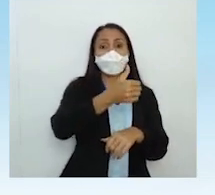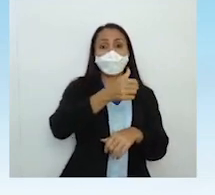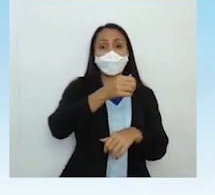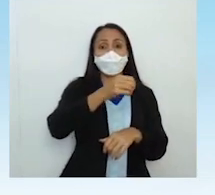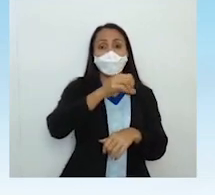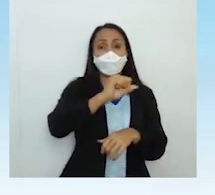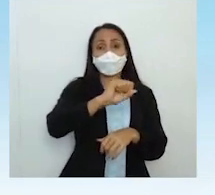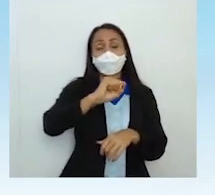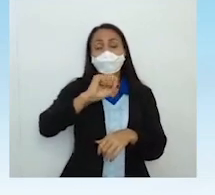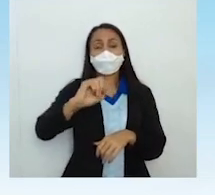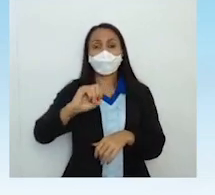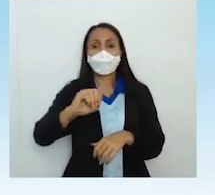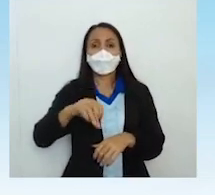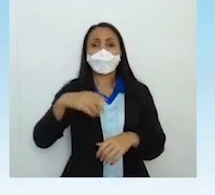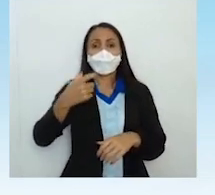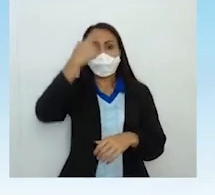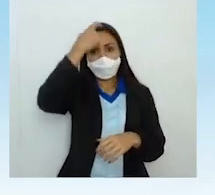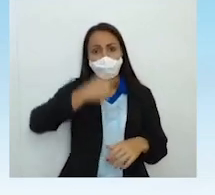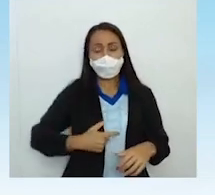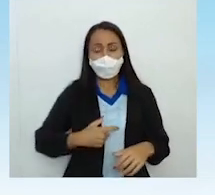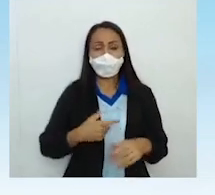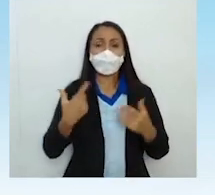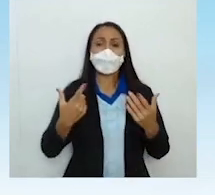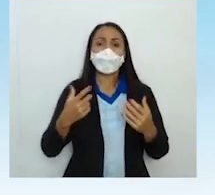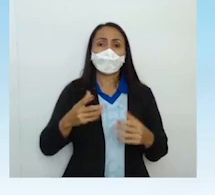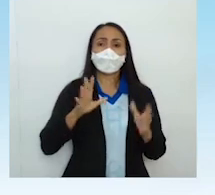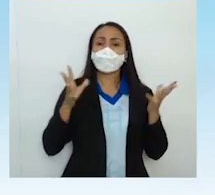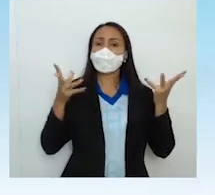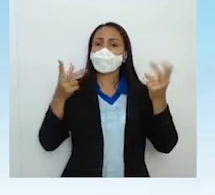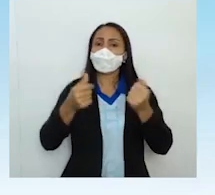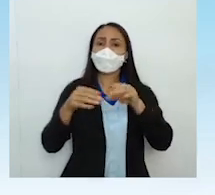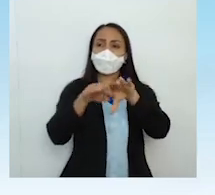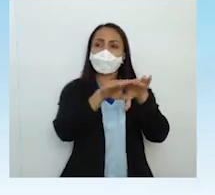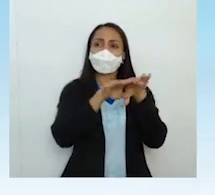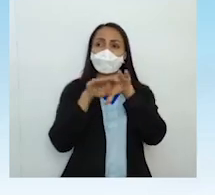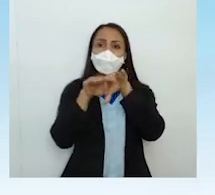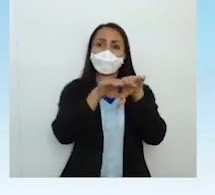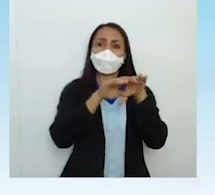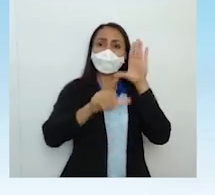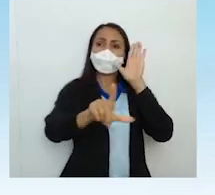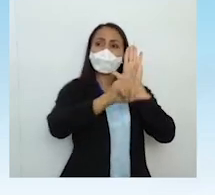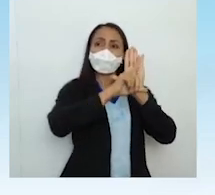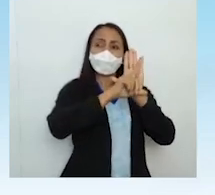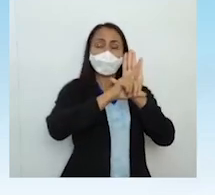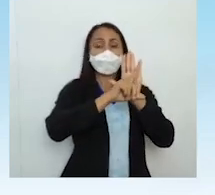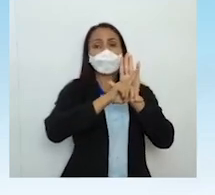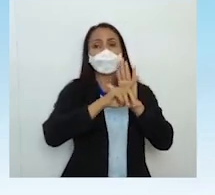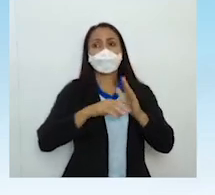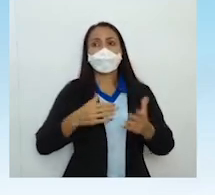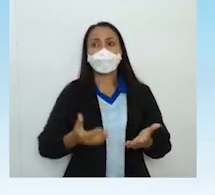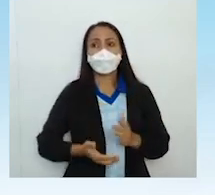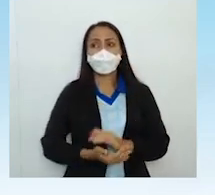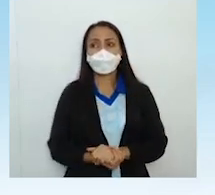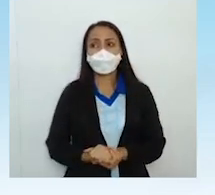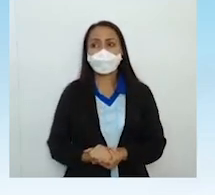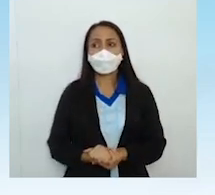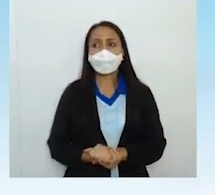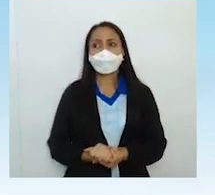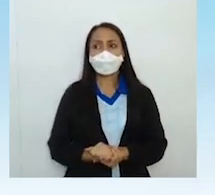cidadã. Todos são iguais. Perante a lei. Perante a lei, professor. Realmente, infelizmente, quer dizer,